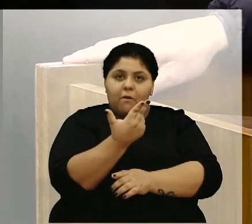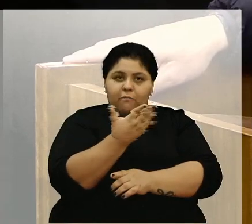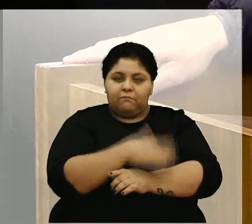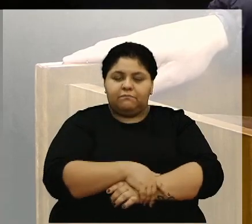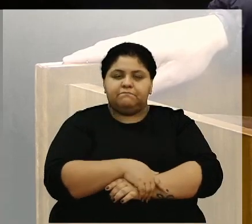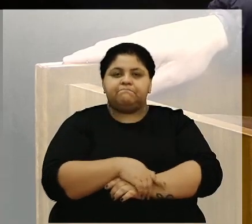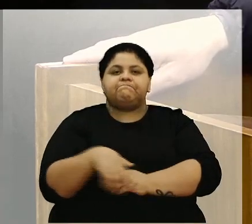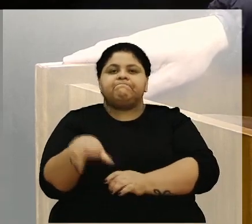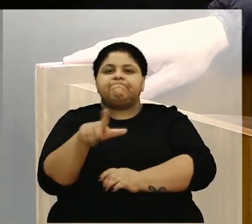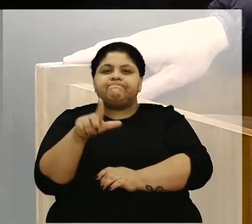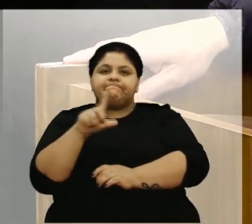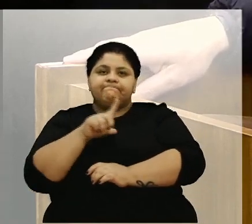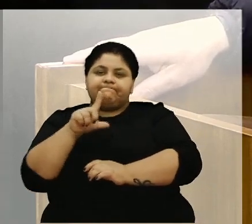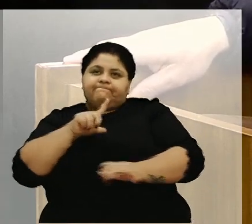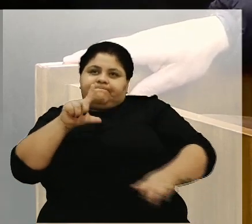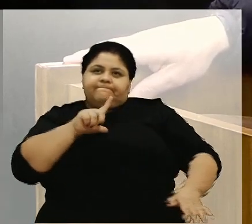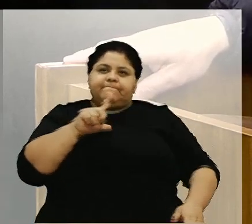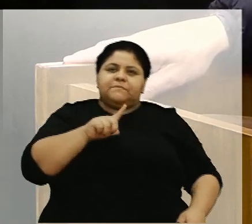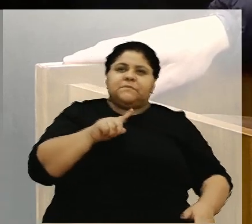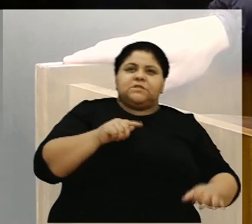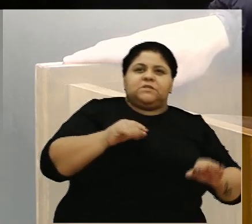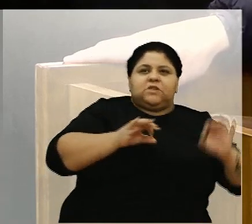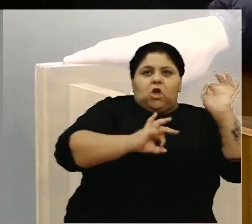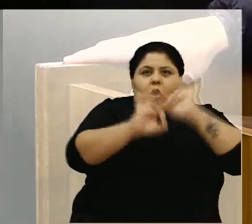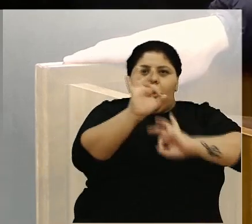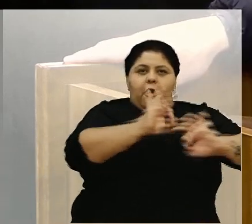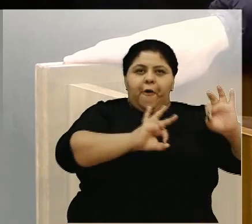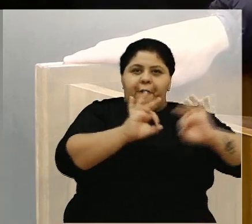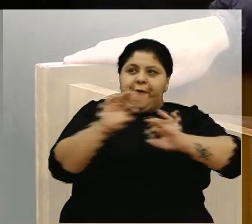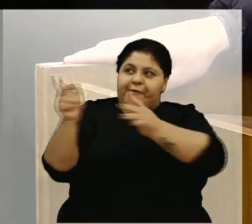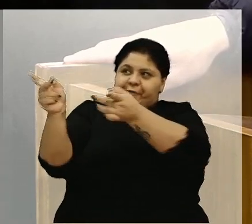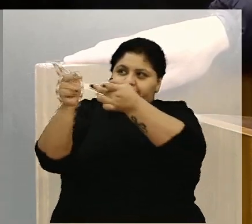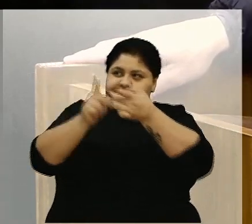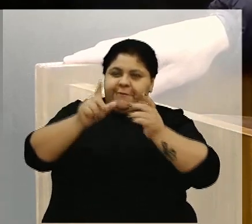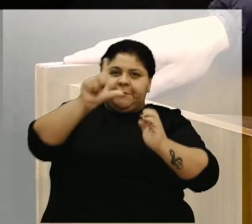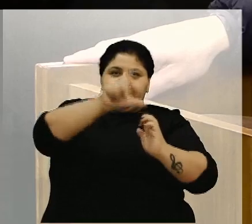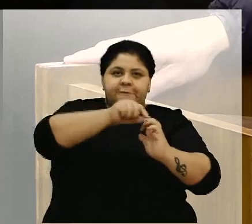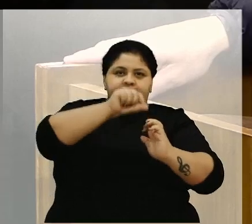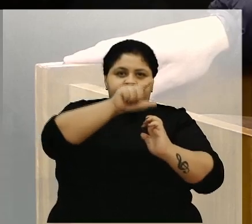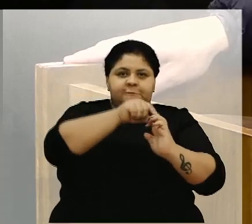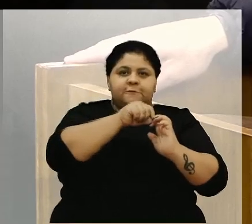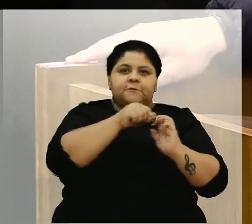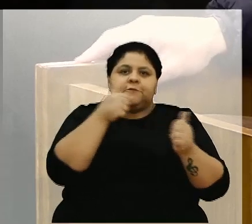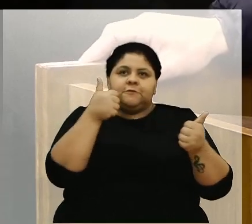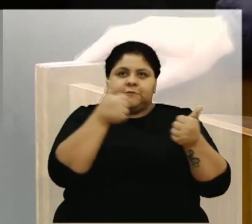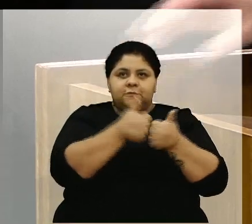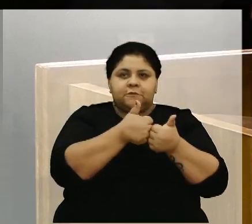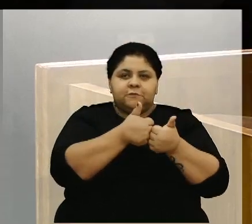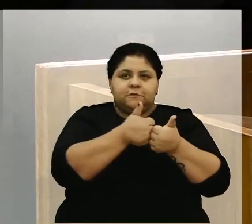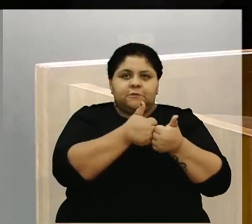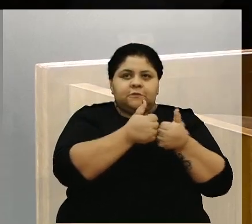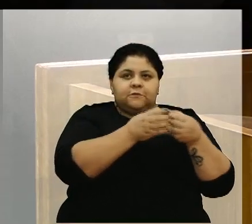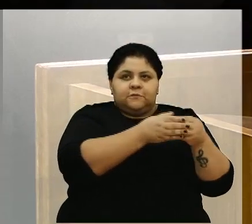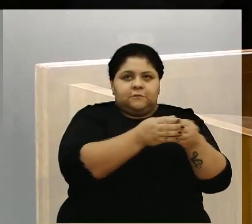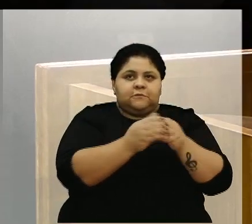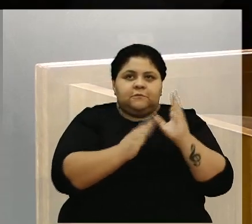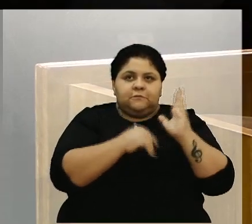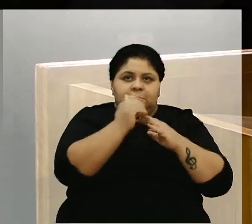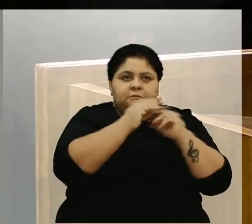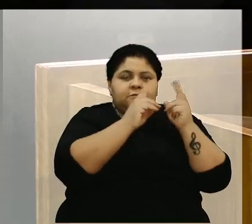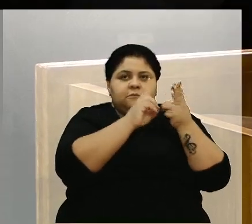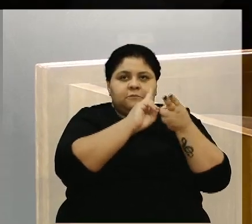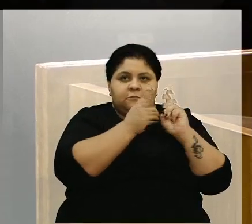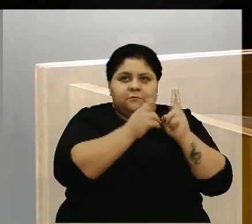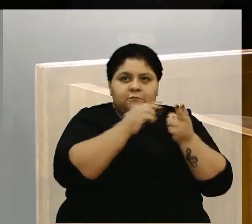nós tínhamos já programado uma visita a esta empresa e através da Comissão do Desenvolvimento Urbano, a SEDUT, que eu